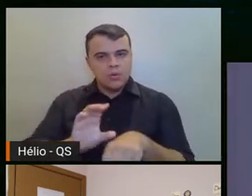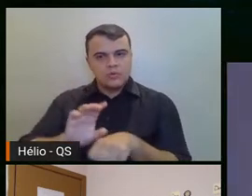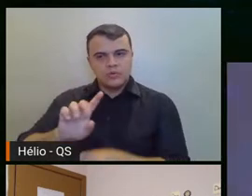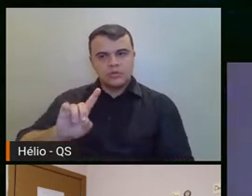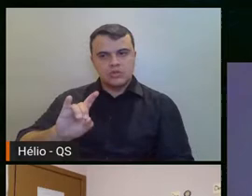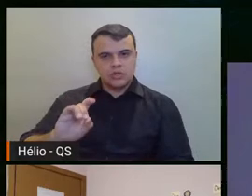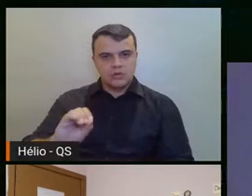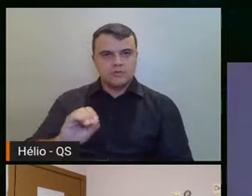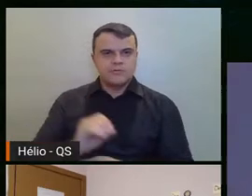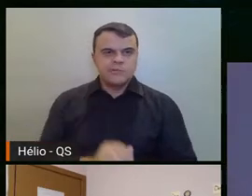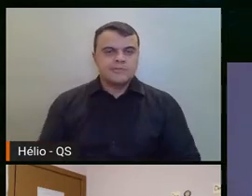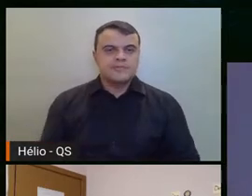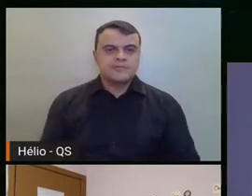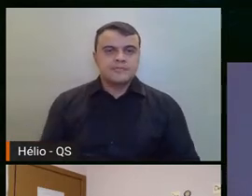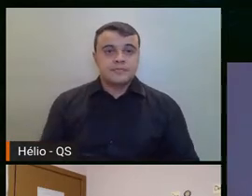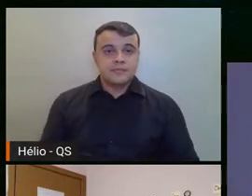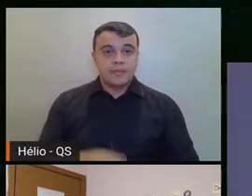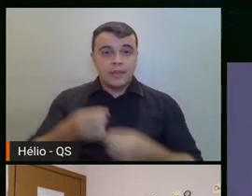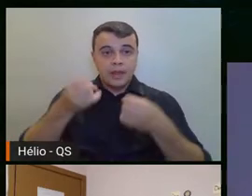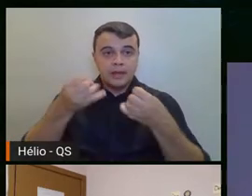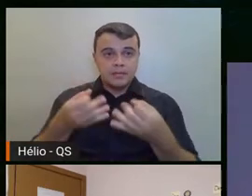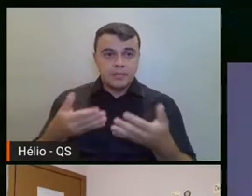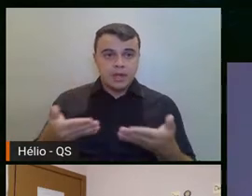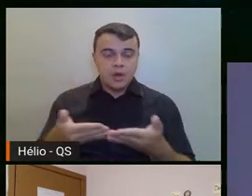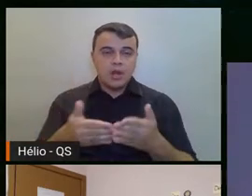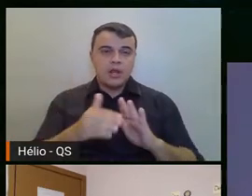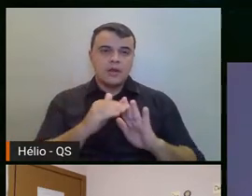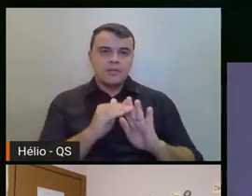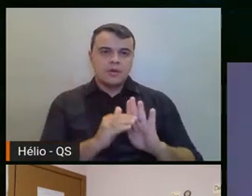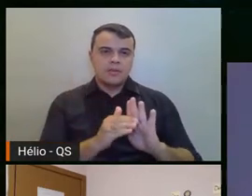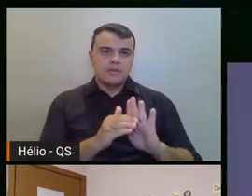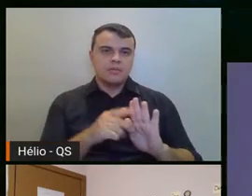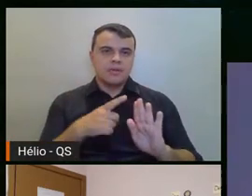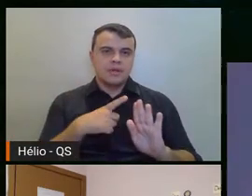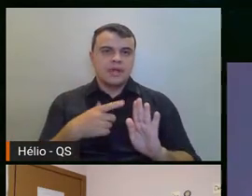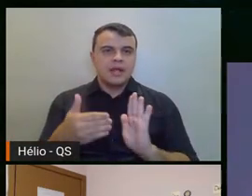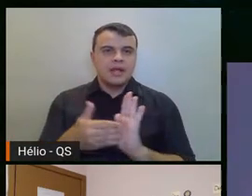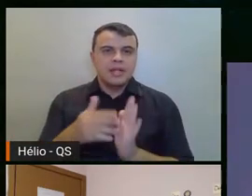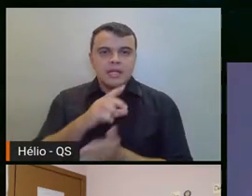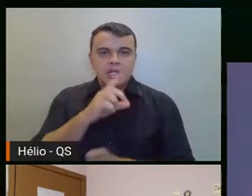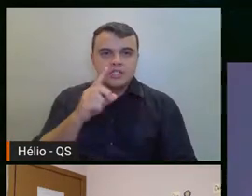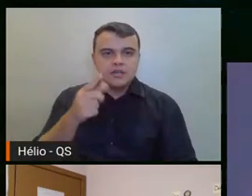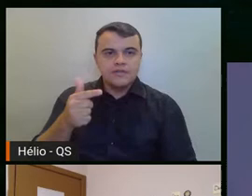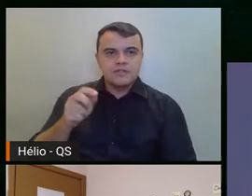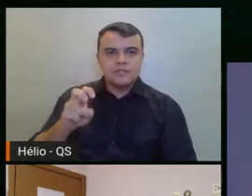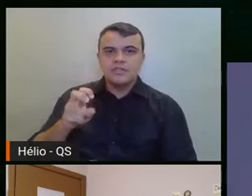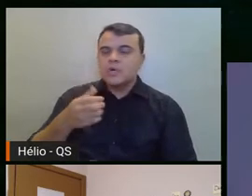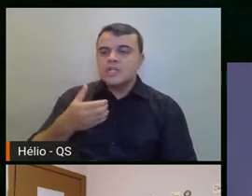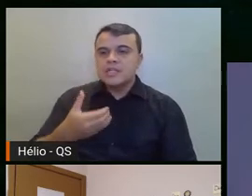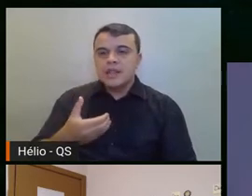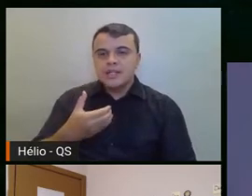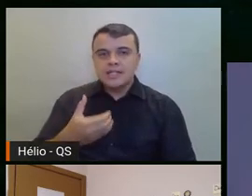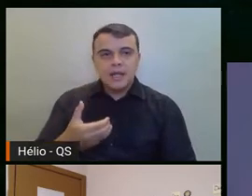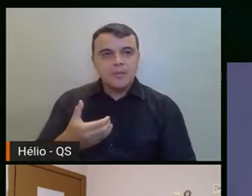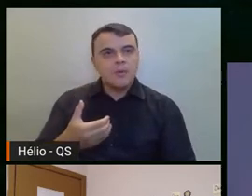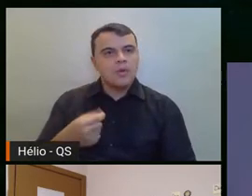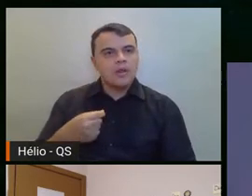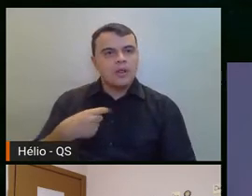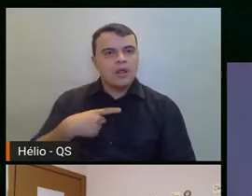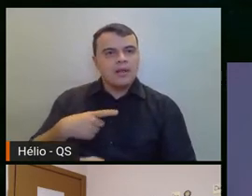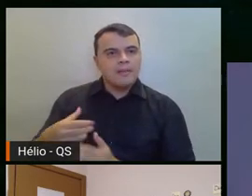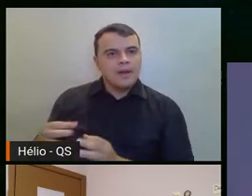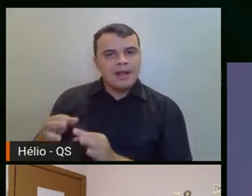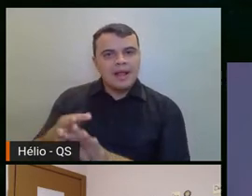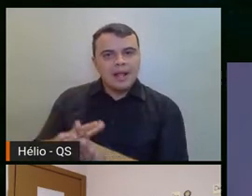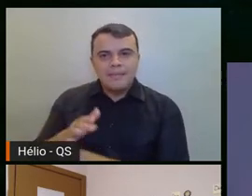dieio Então vamos falar um pouquinho aqui sobre o programa então ele tem duração até dia 25 de dezembro galera então não deixem né Para terminar